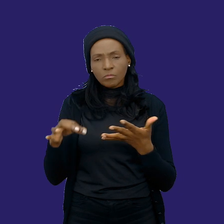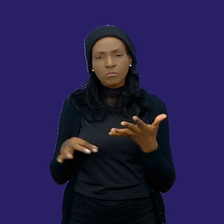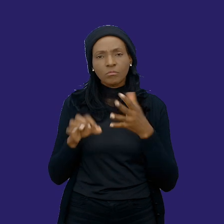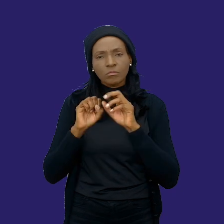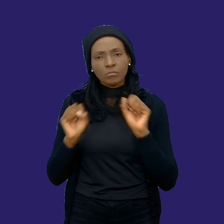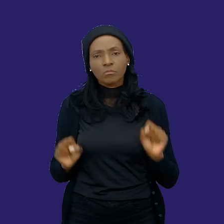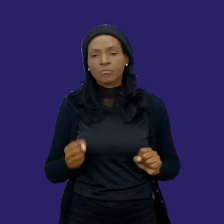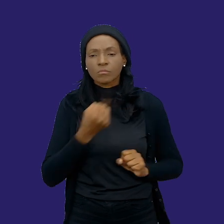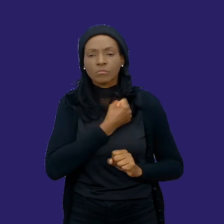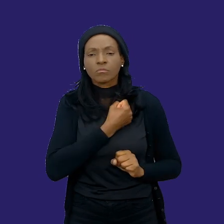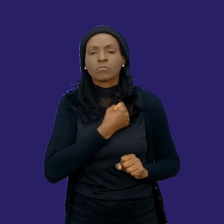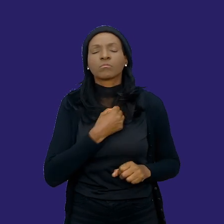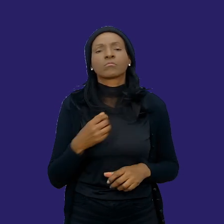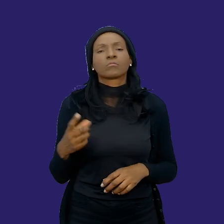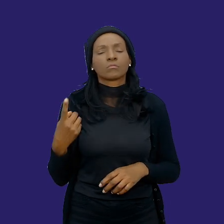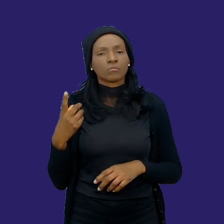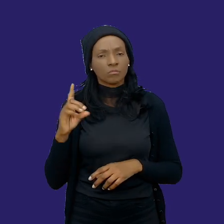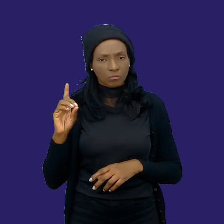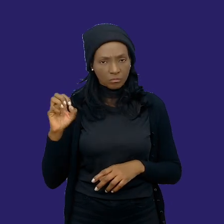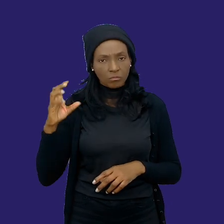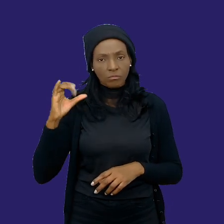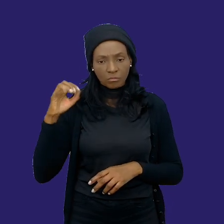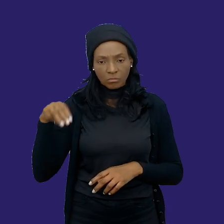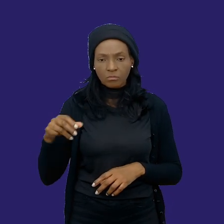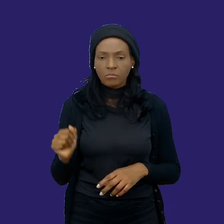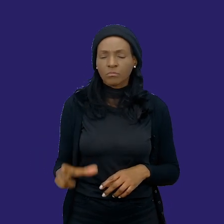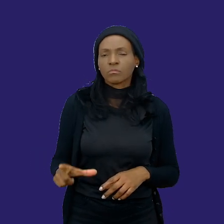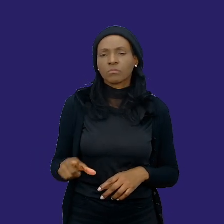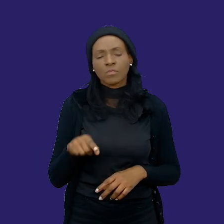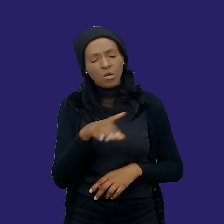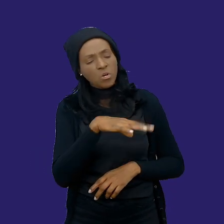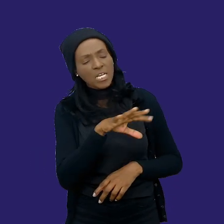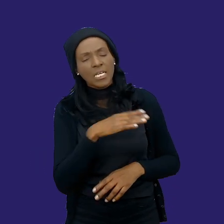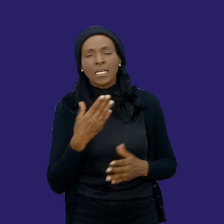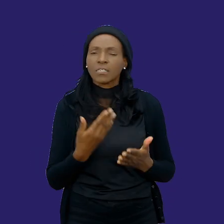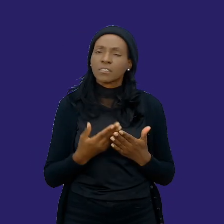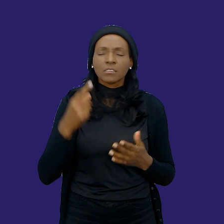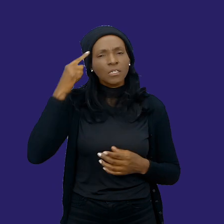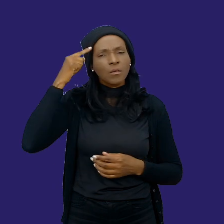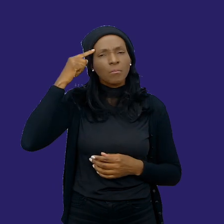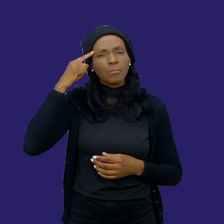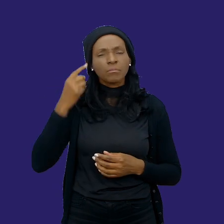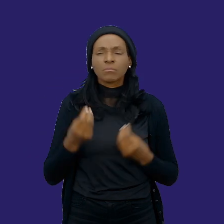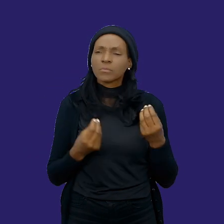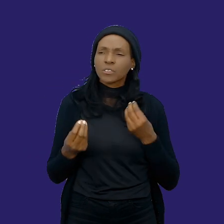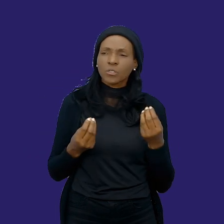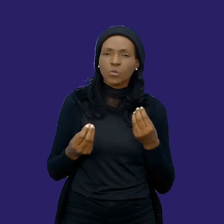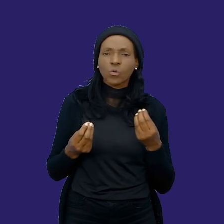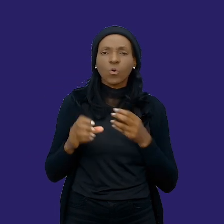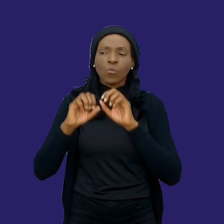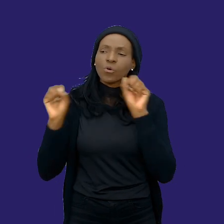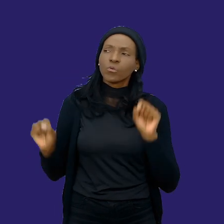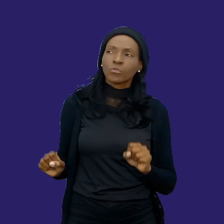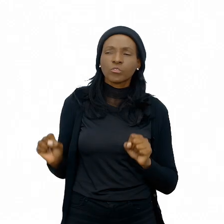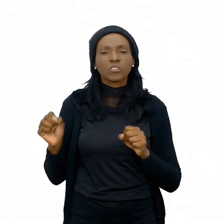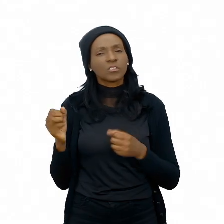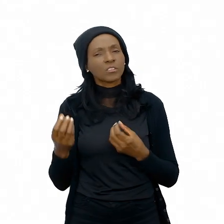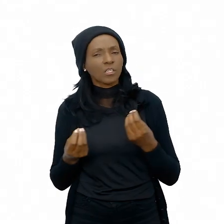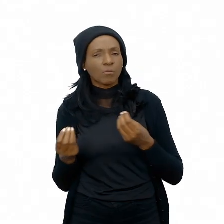de numeração decimal. O que pensam os estudantes a respeito de como esse sistema funciona.